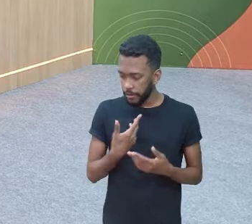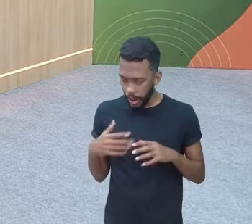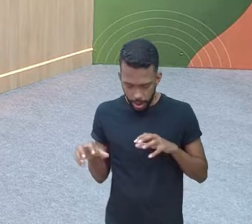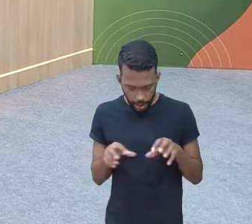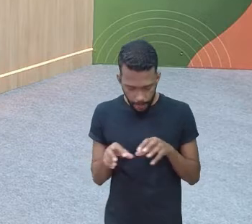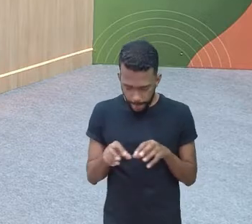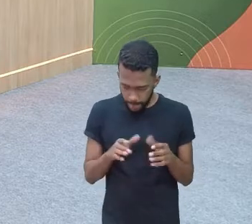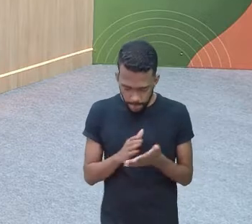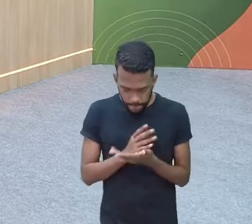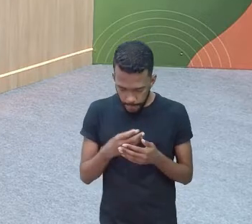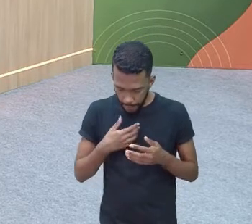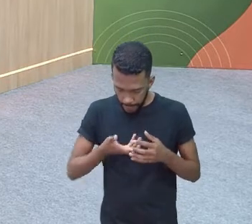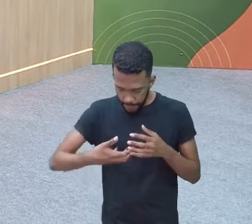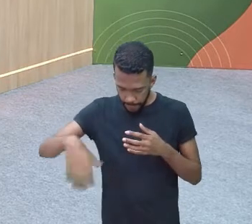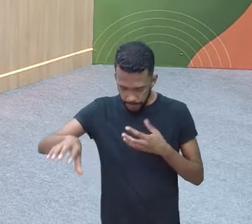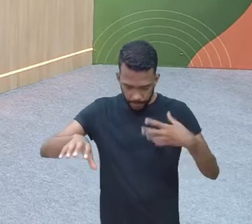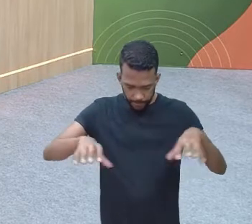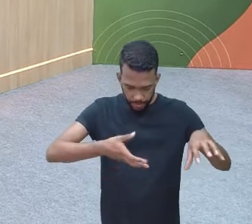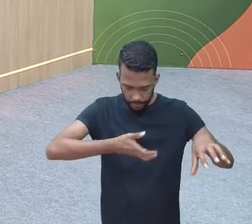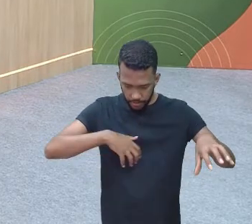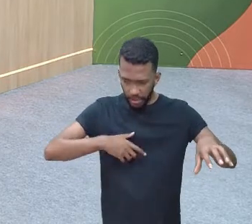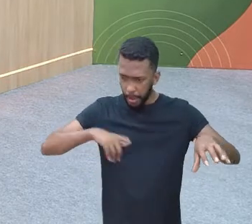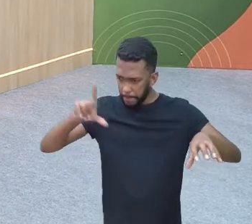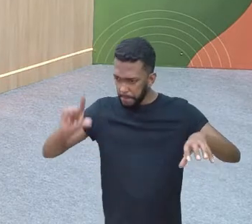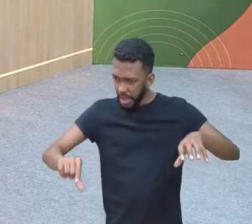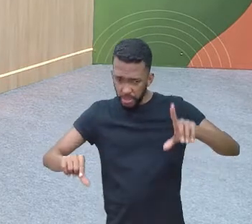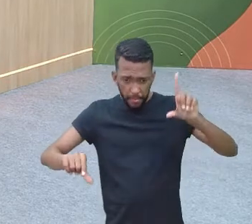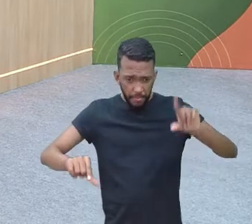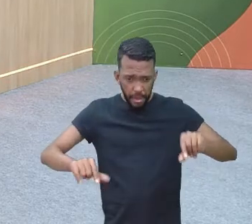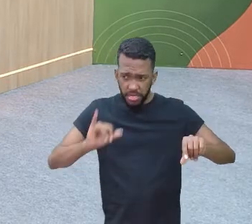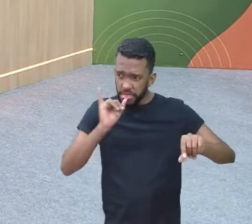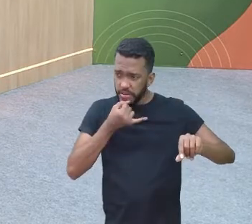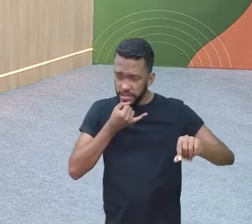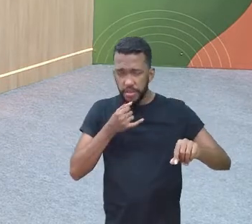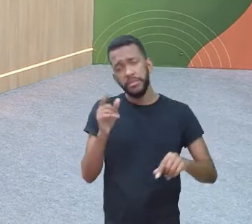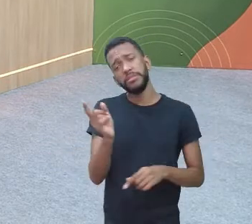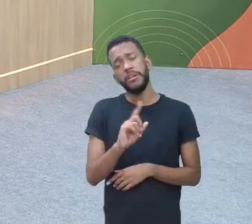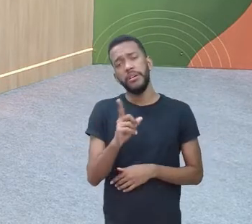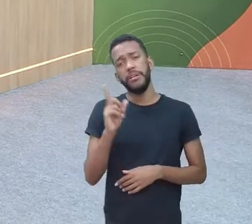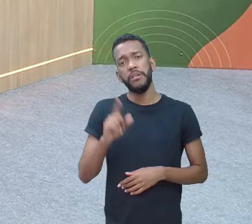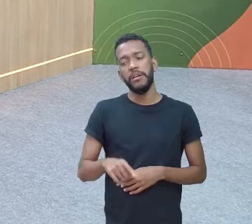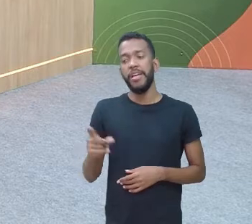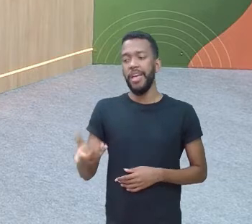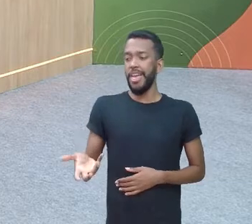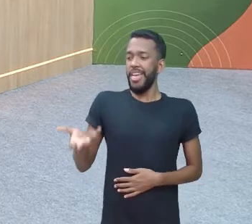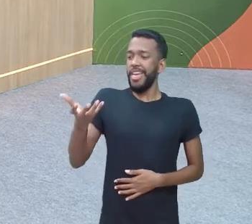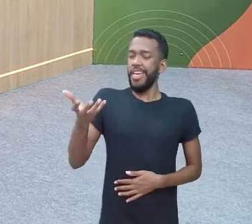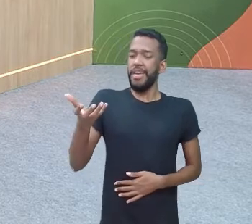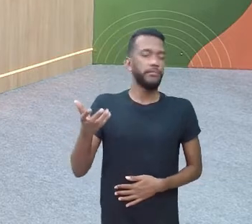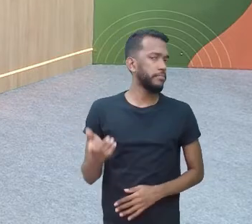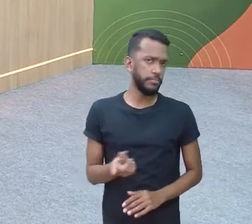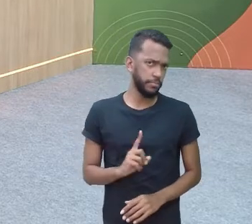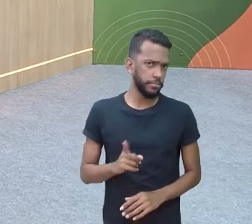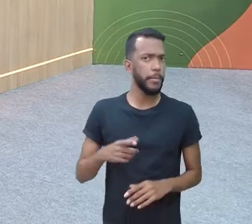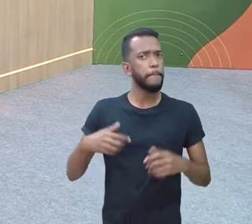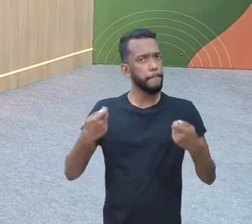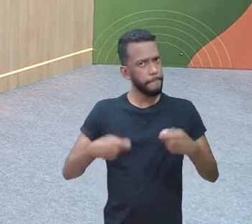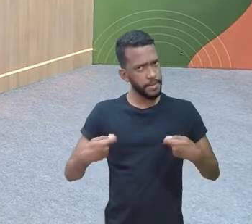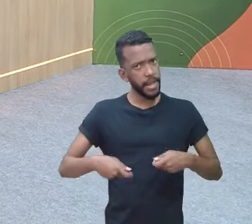fazer essa divisão, não quer que ninguém fique triste, né? Ou que seja mais beneficiado. Então, a divisão tem que